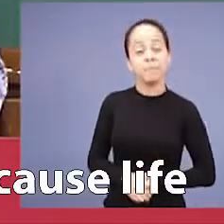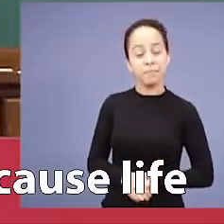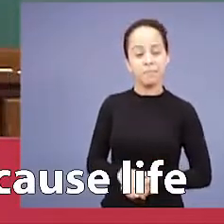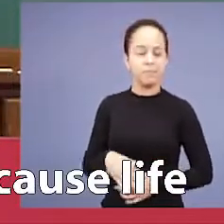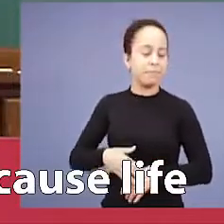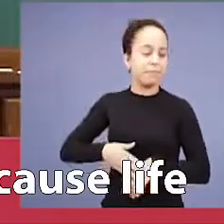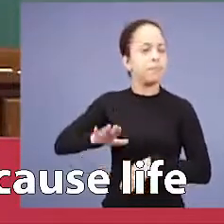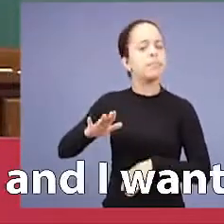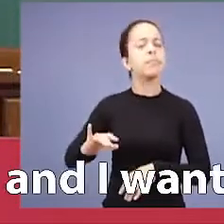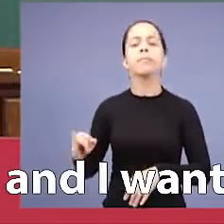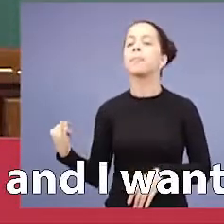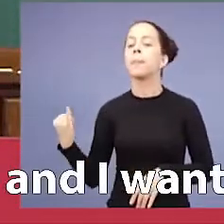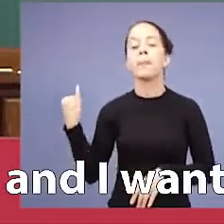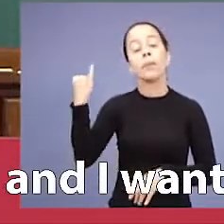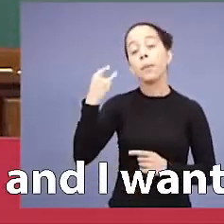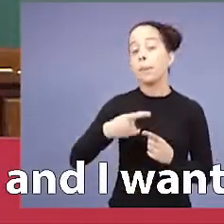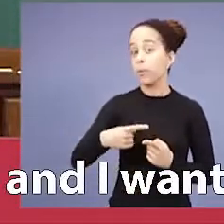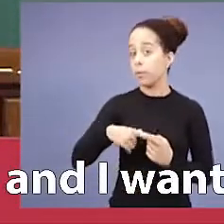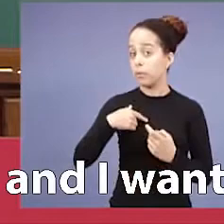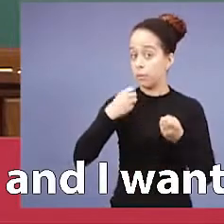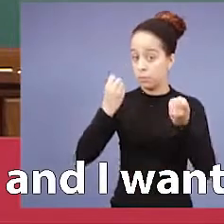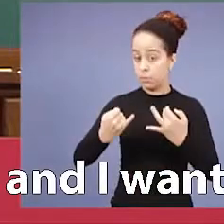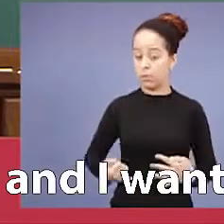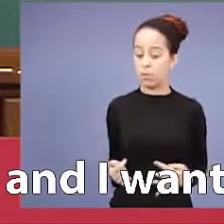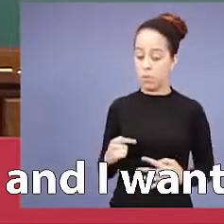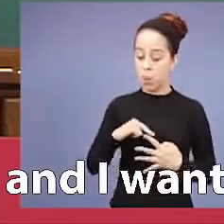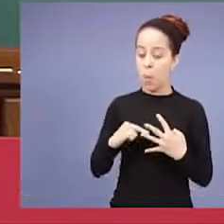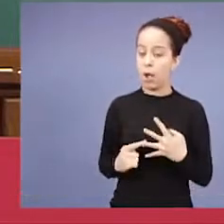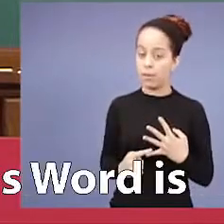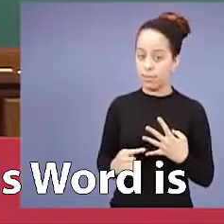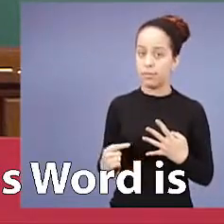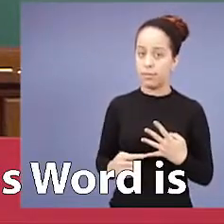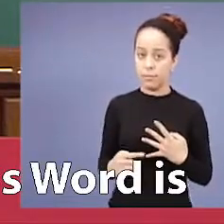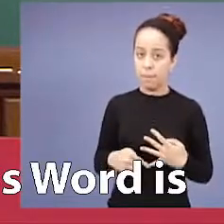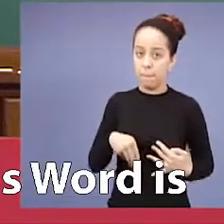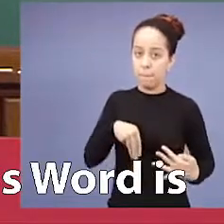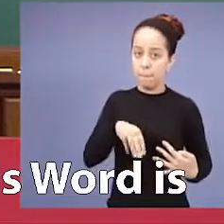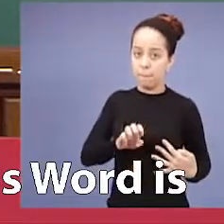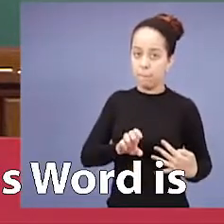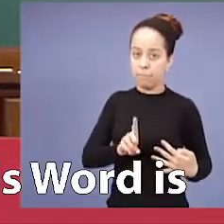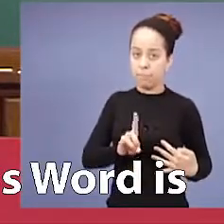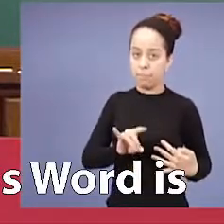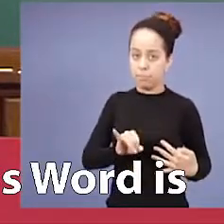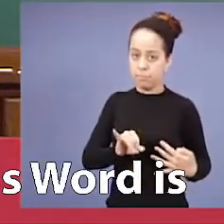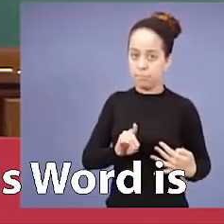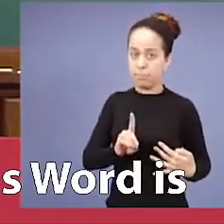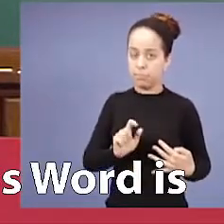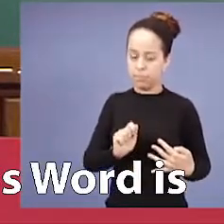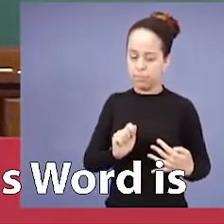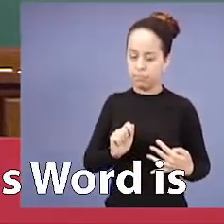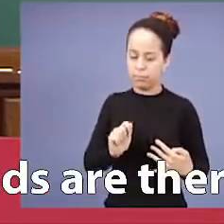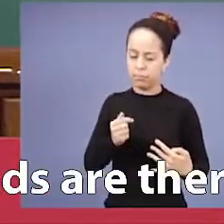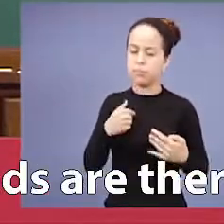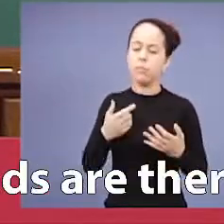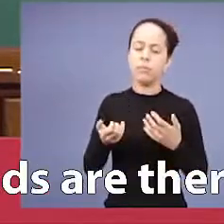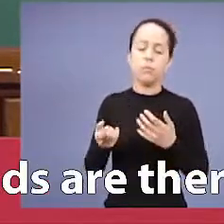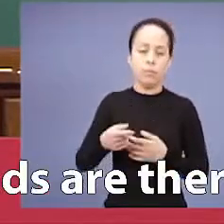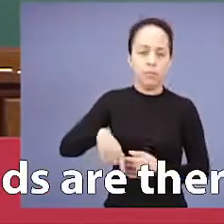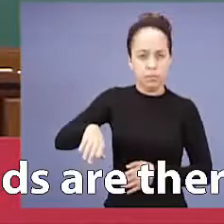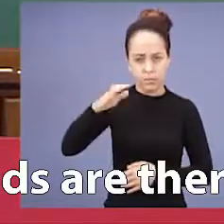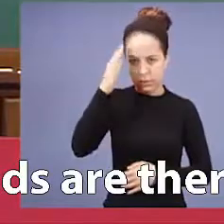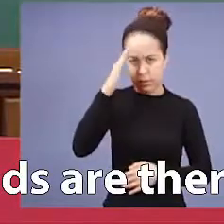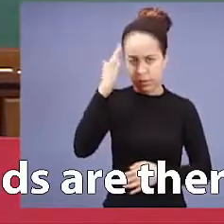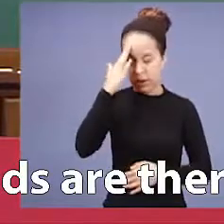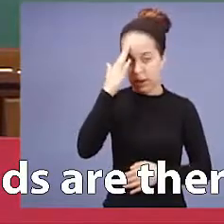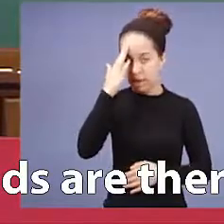porque a vida só falo na quadra medida e eu quero que os irmãos entendo que esse verbo ele está além